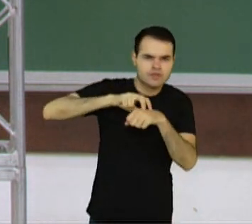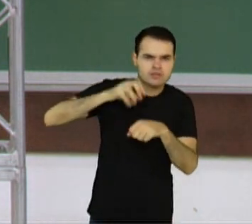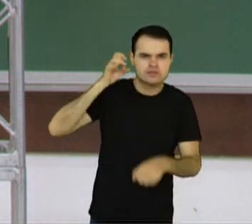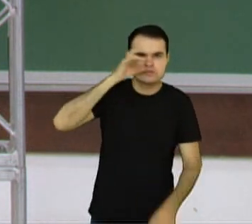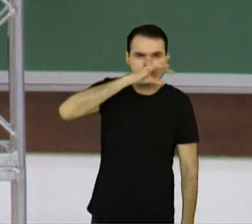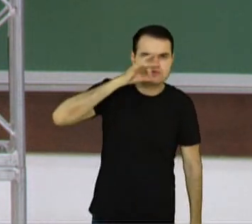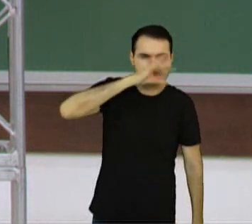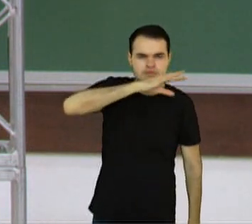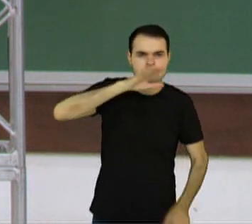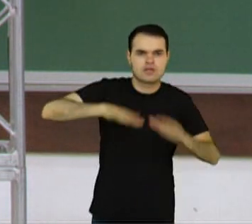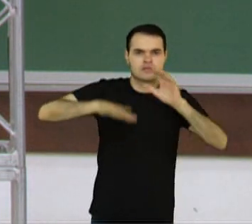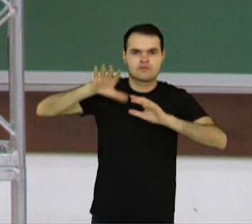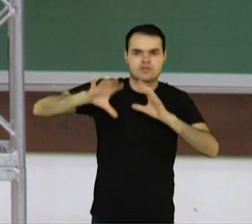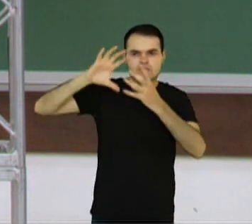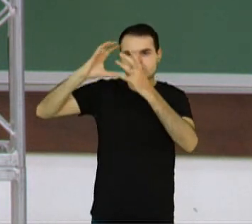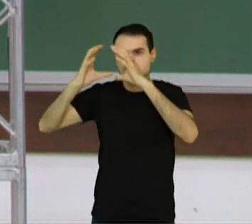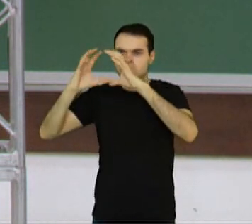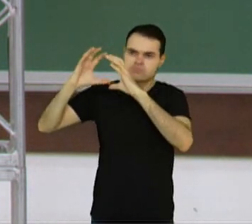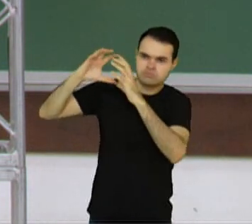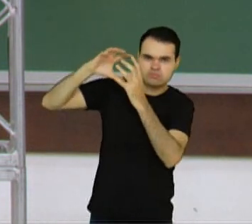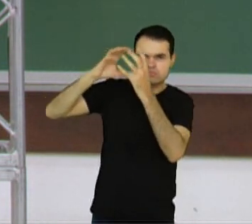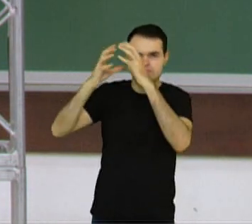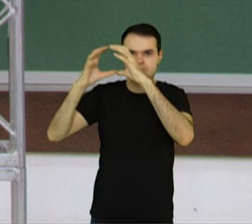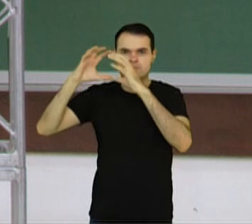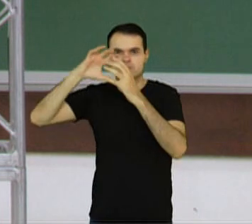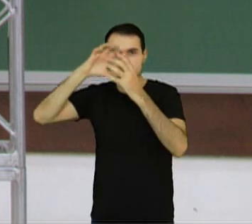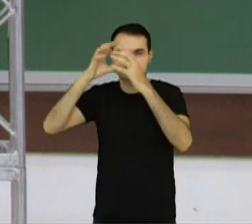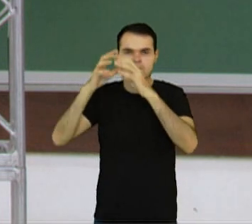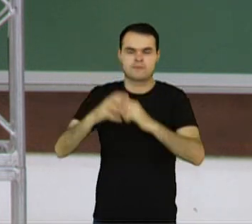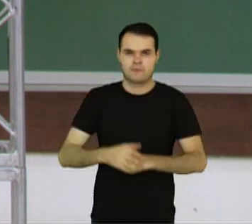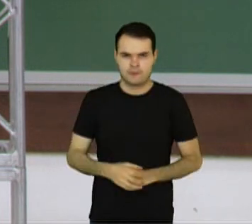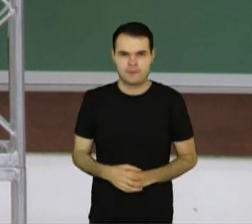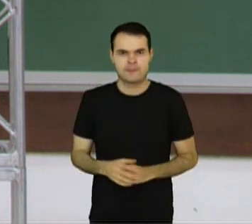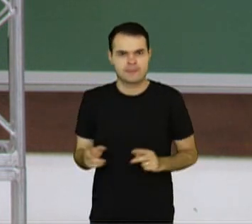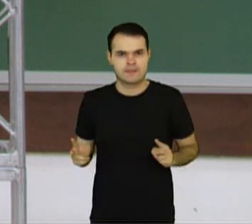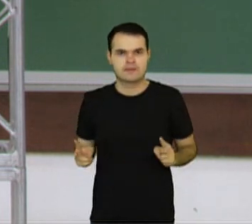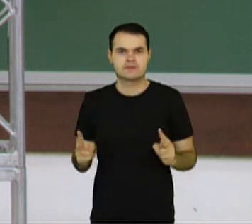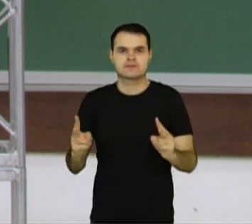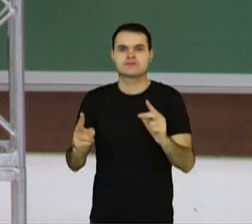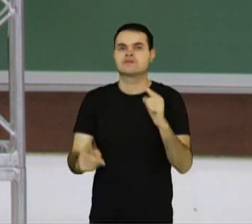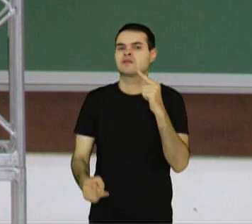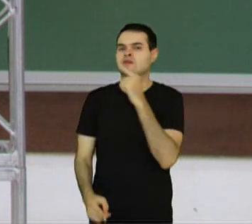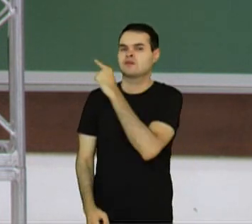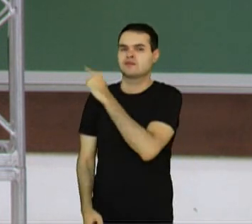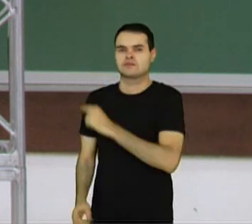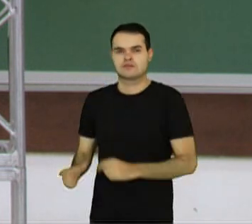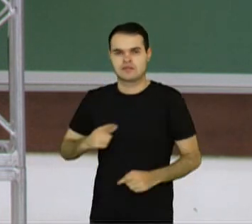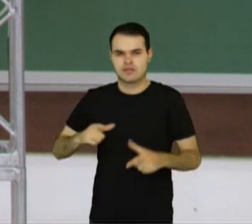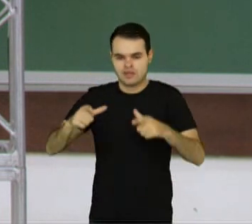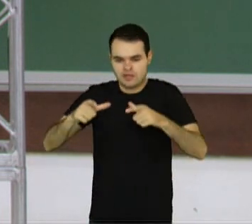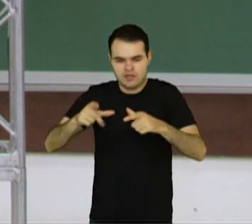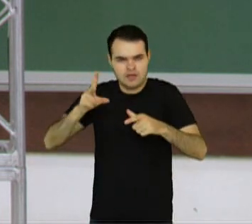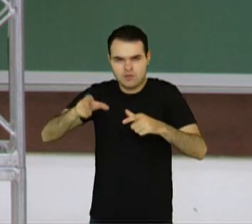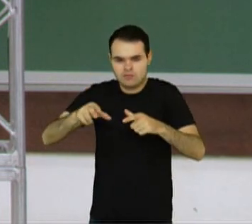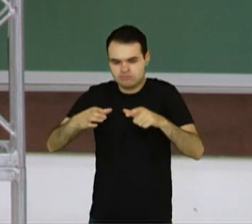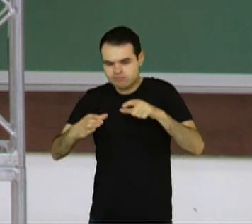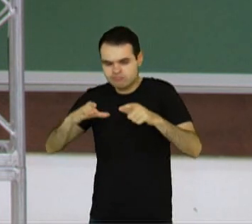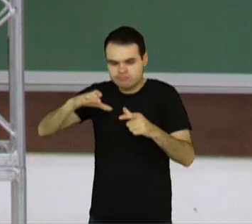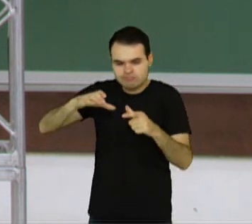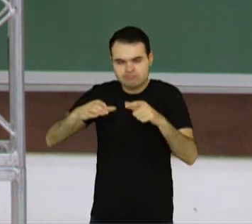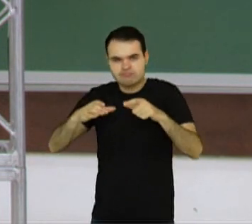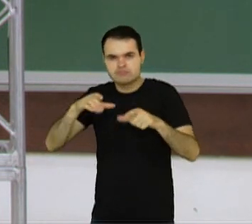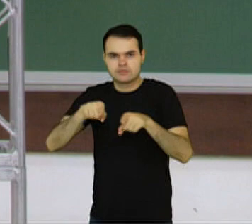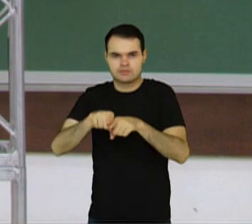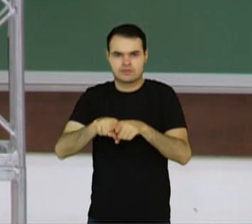da forma, do ângulo que você vai estar observando também, certo? Avançando aqui, ó, olha o que temos ali que a gente consegue estar trabalhando.